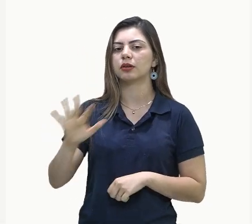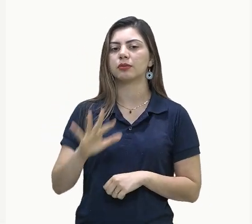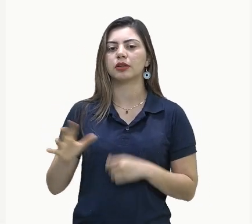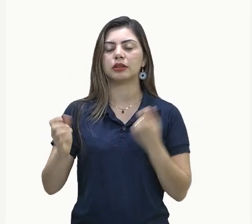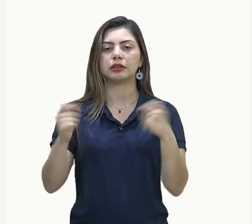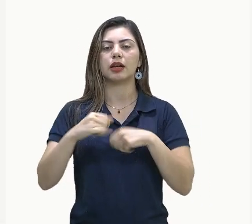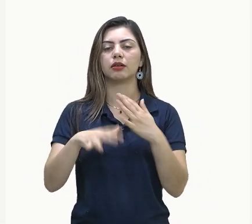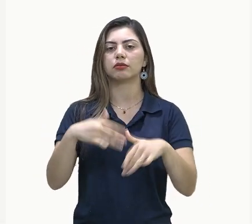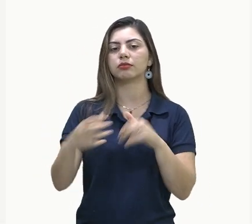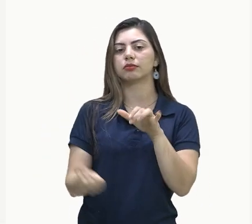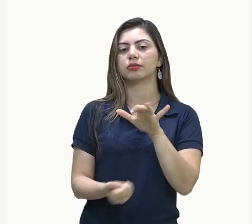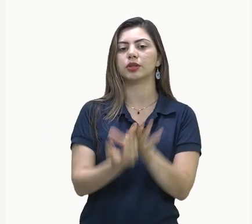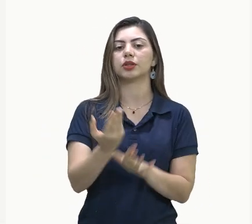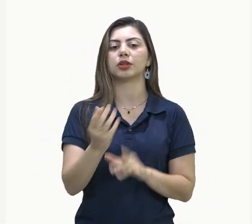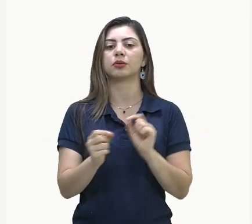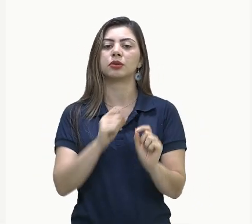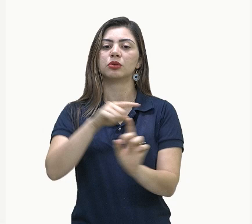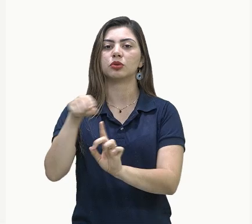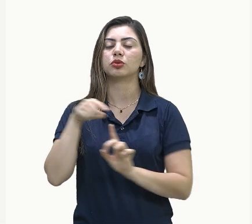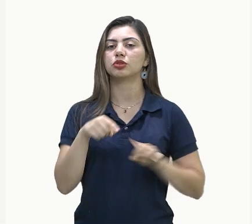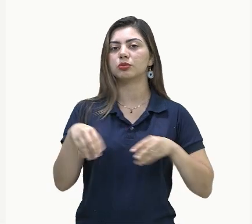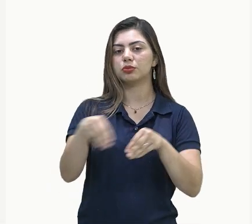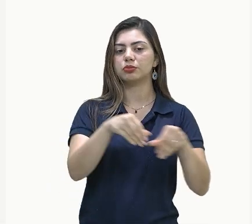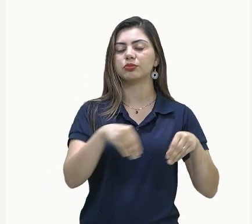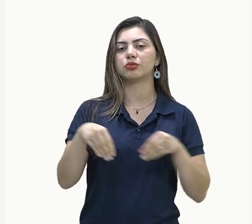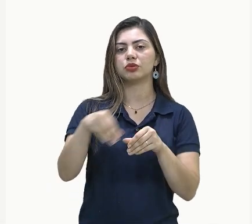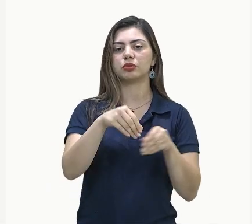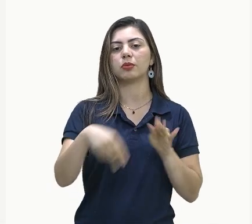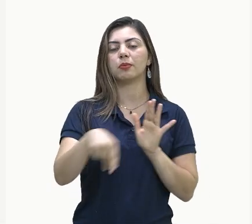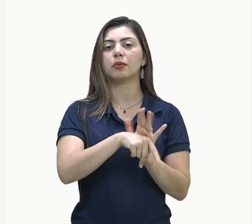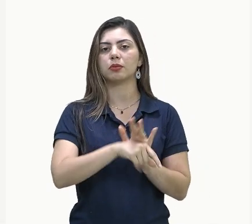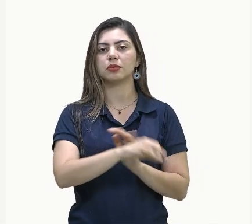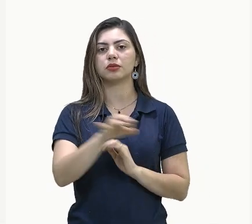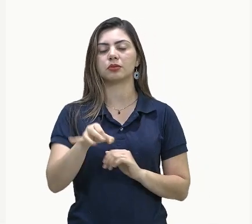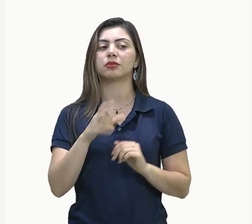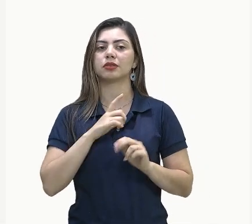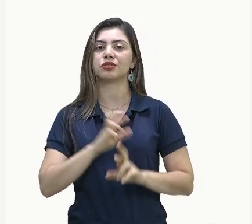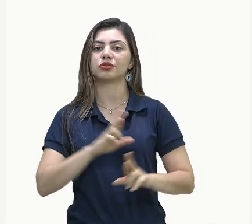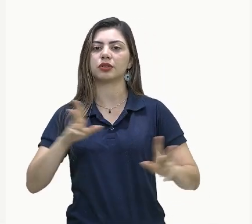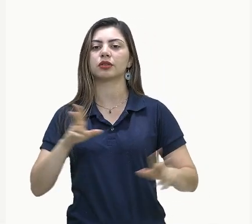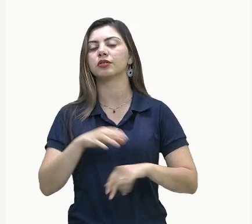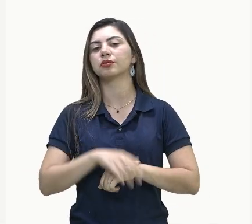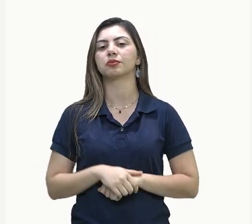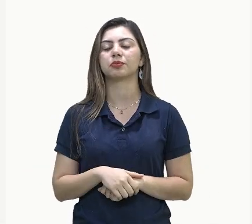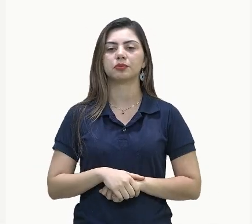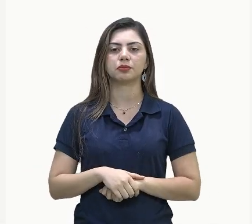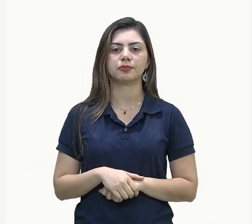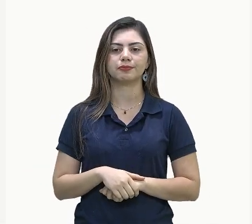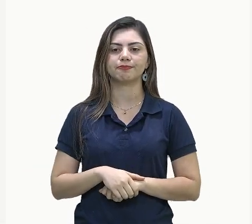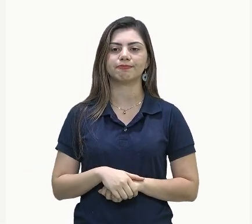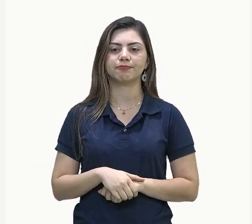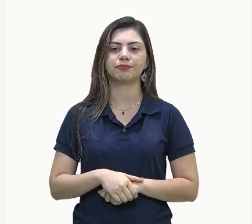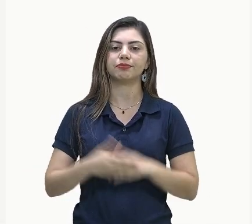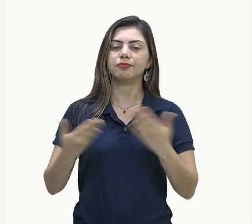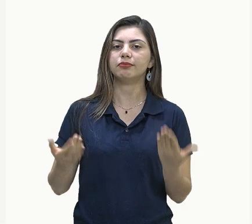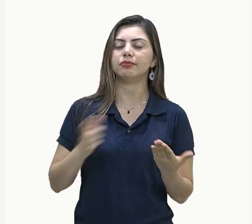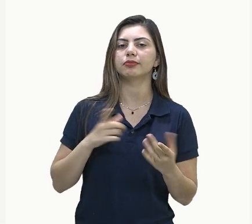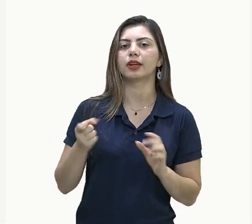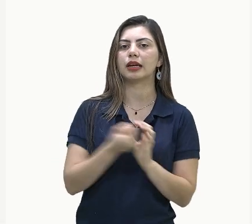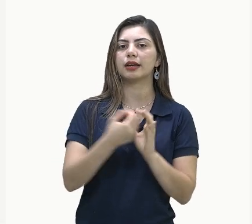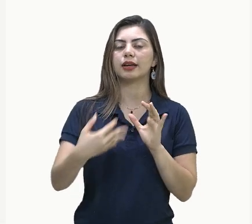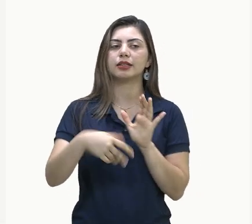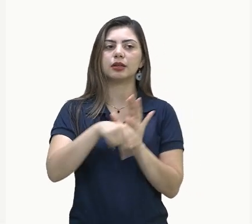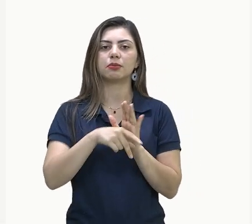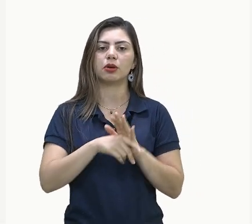origem ali a um tipo de solo, a um solo diferente. Então, a composição, as características